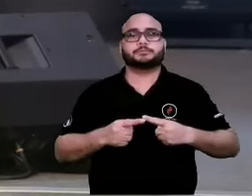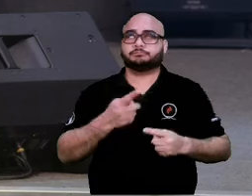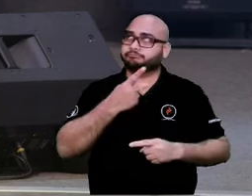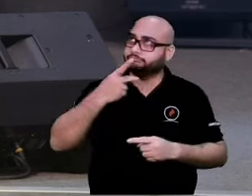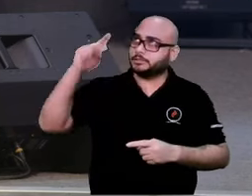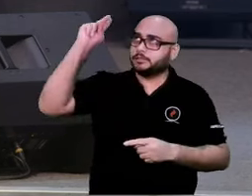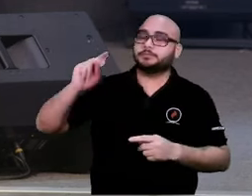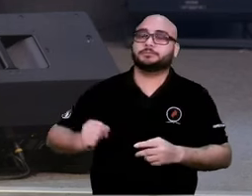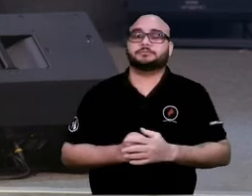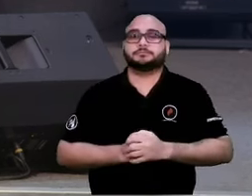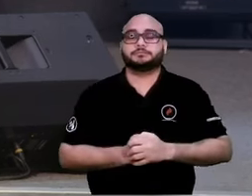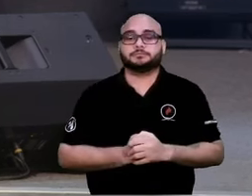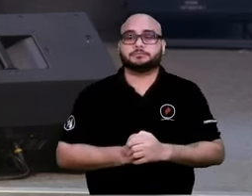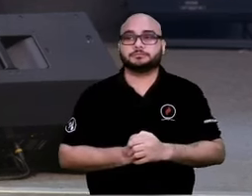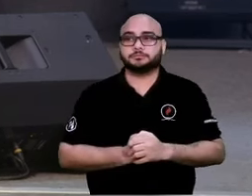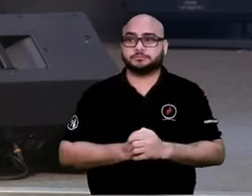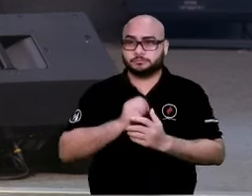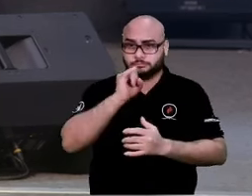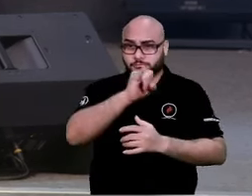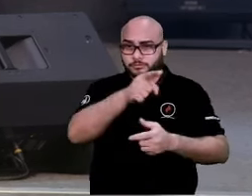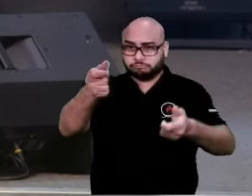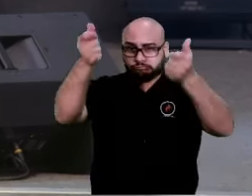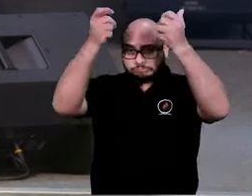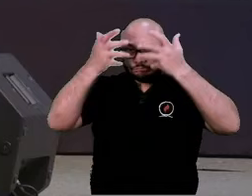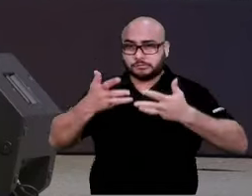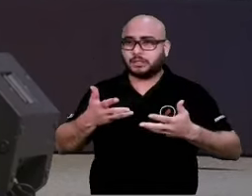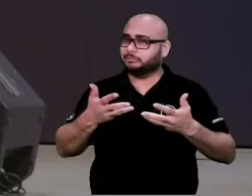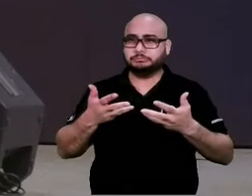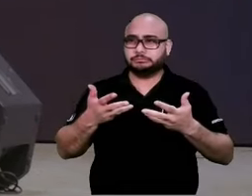Se quiser me justificar diante de quem está tentando me destruir,